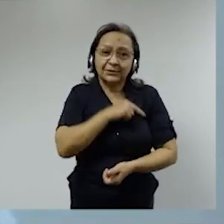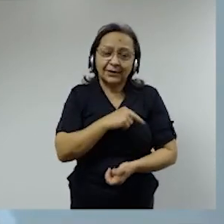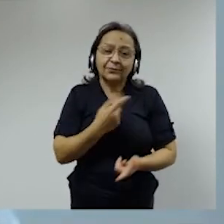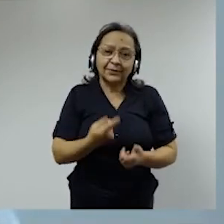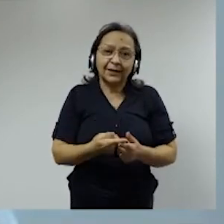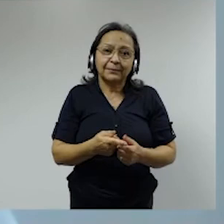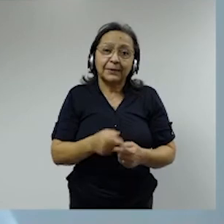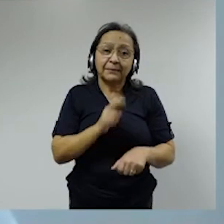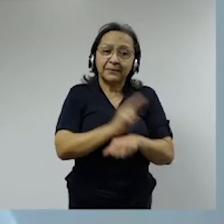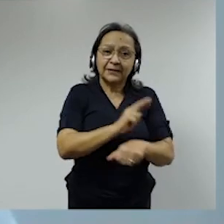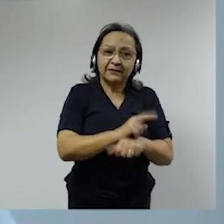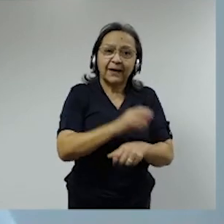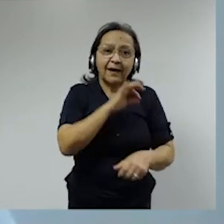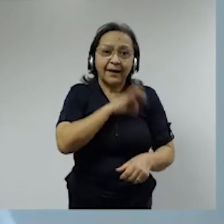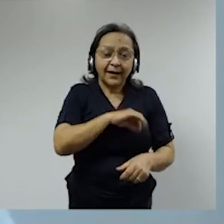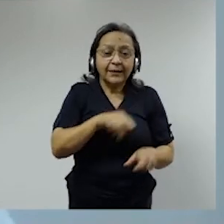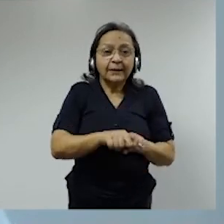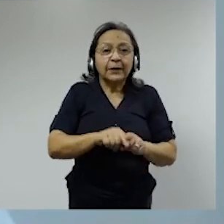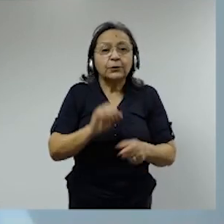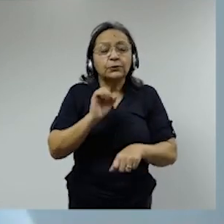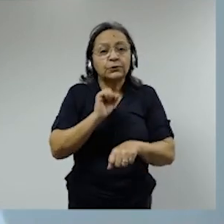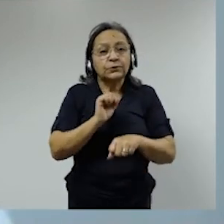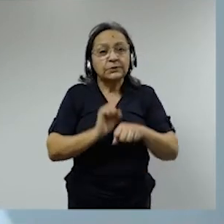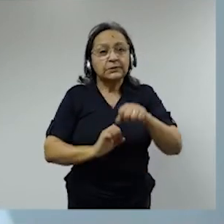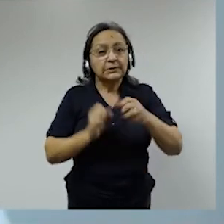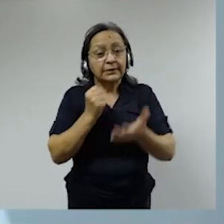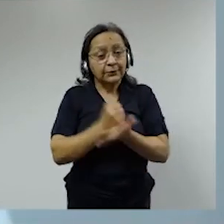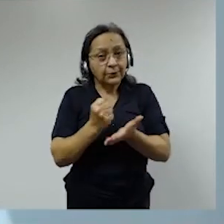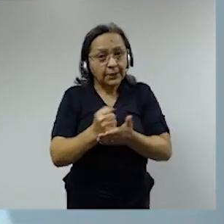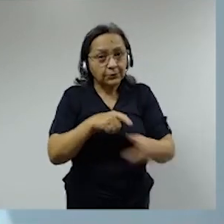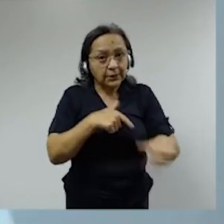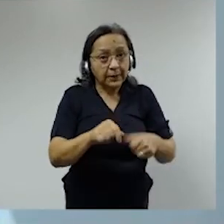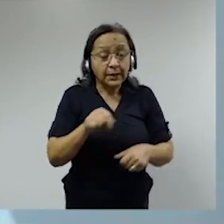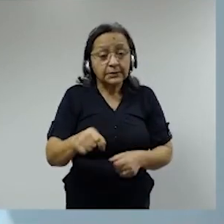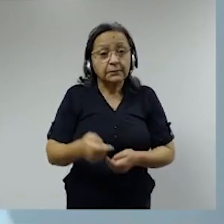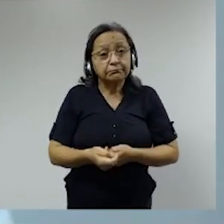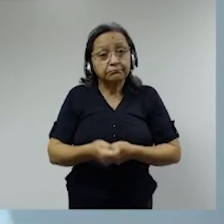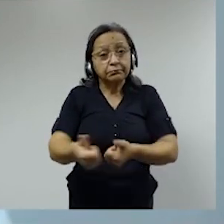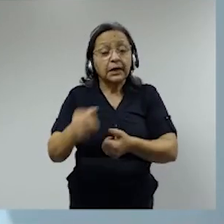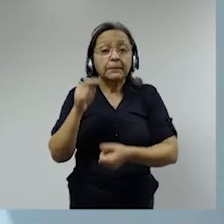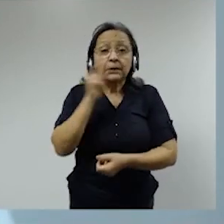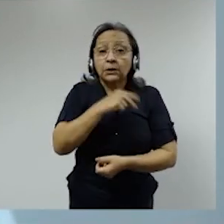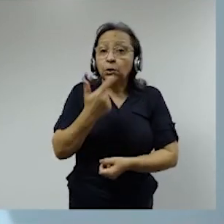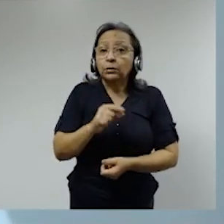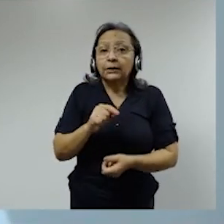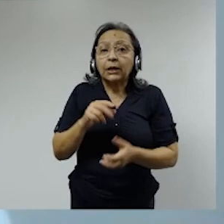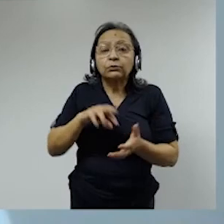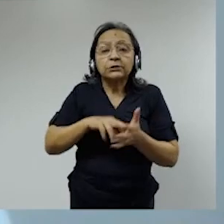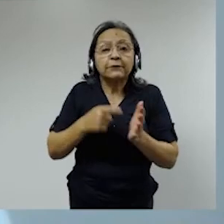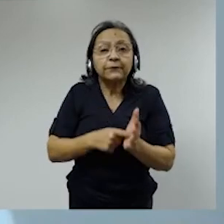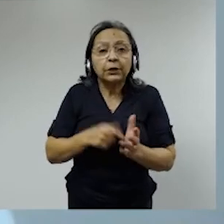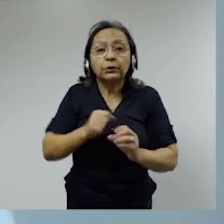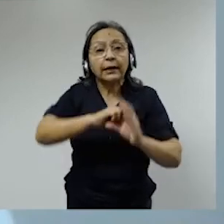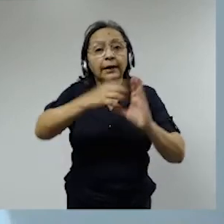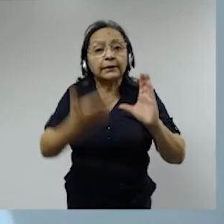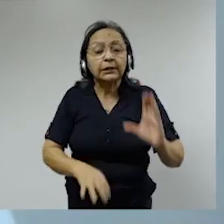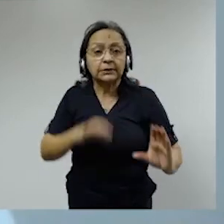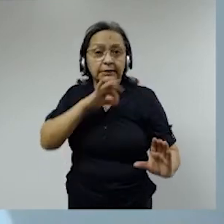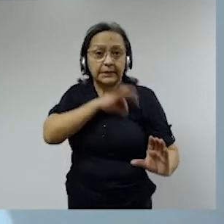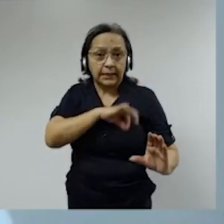da renda e dos empregos. E esse benefício emergencial ele não tem caráter salarial. Trata-se de uma